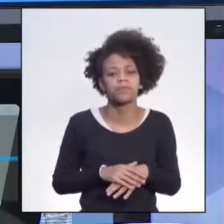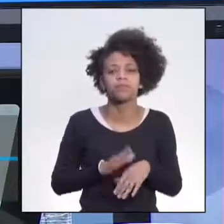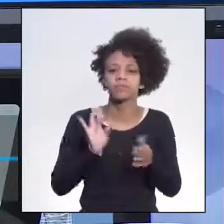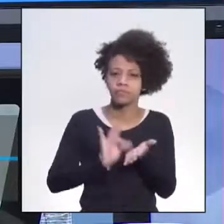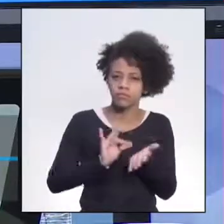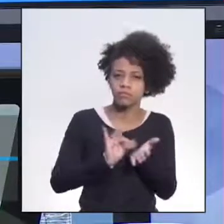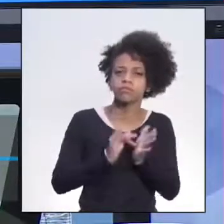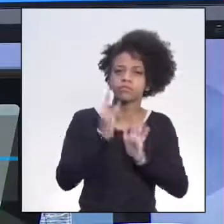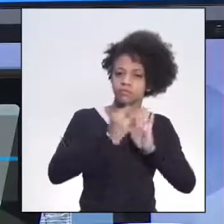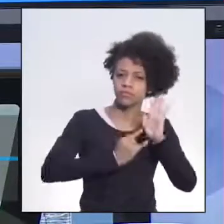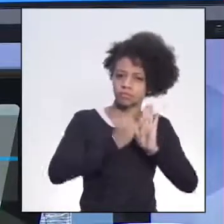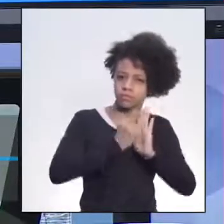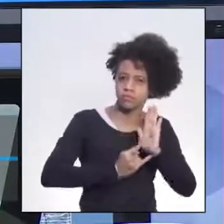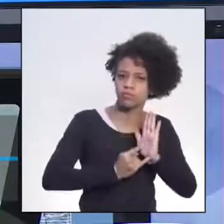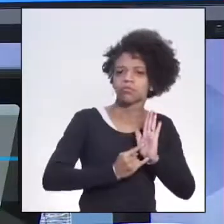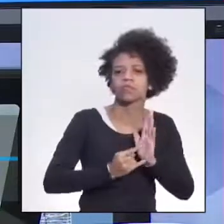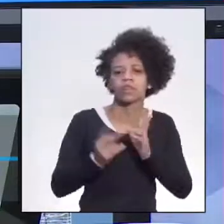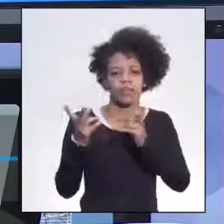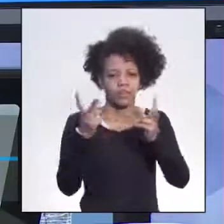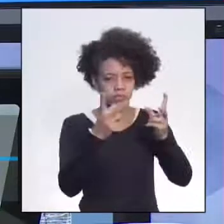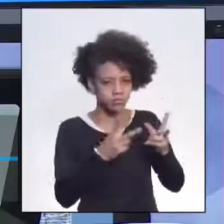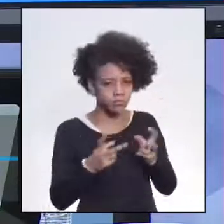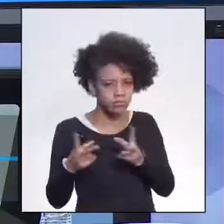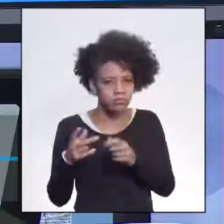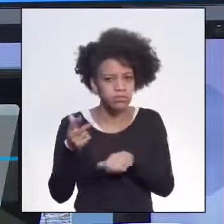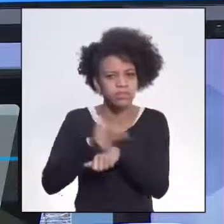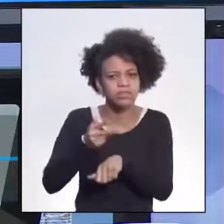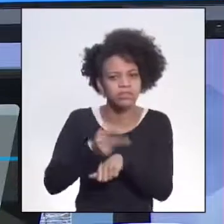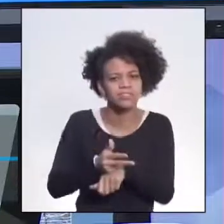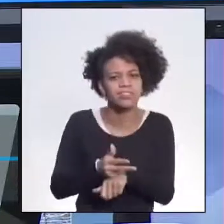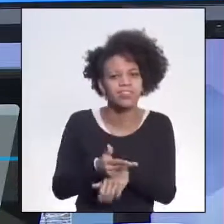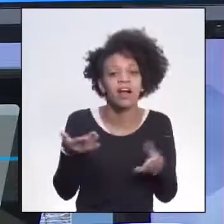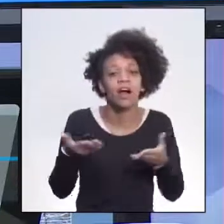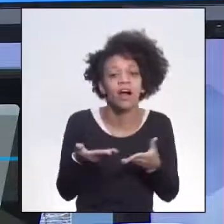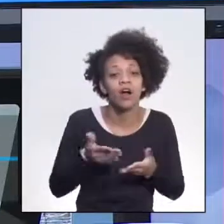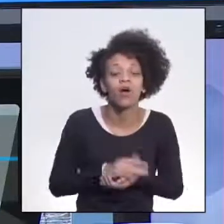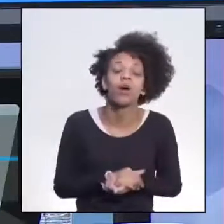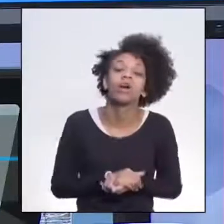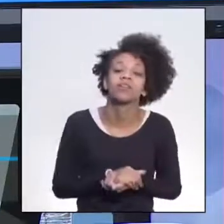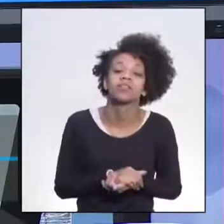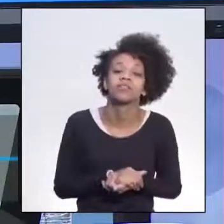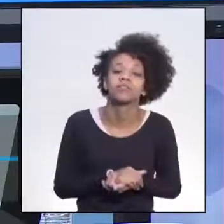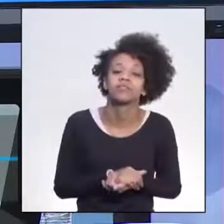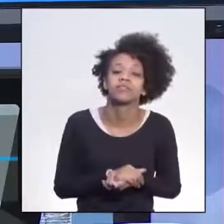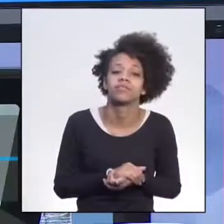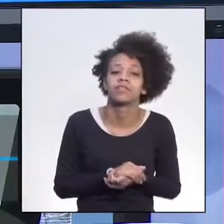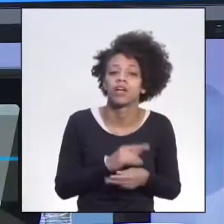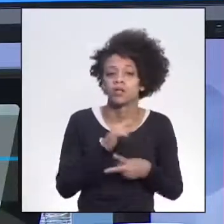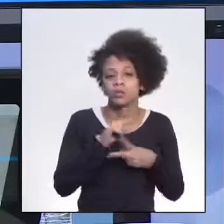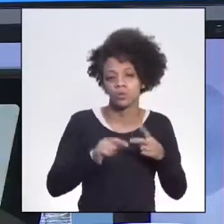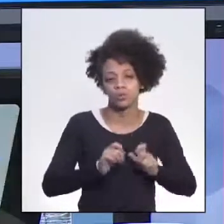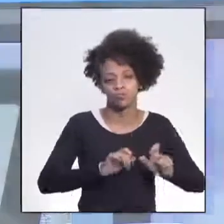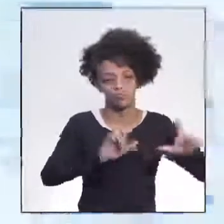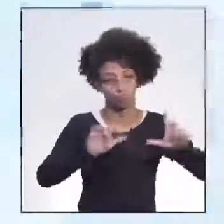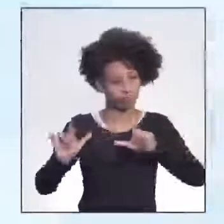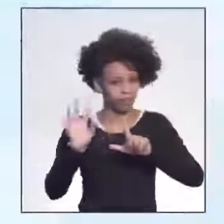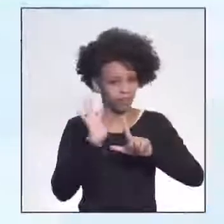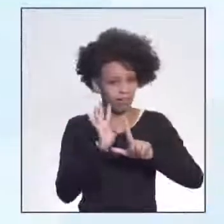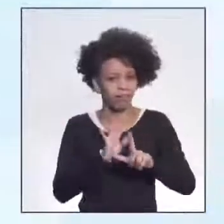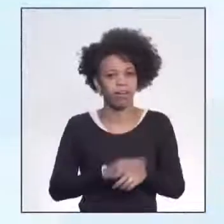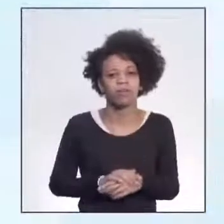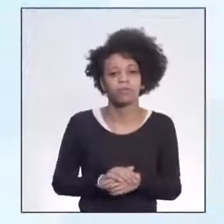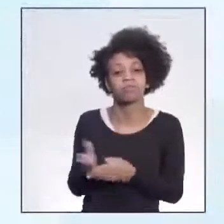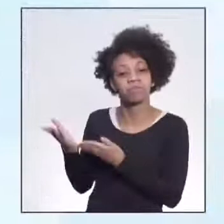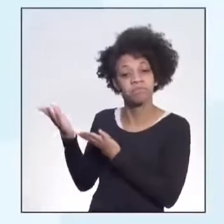realmente registrar aí as percepções desse vídeo. E vai agora entrar para vocês duas imagens aí bem bacanas para você, que